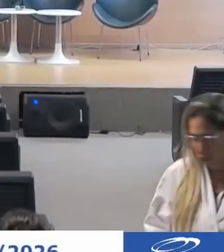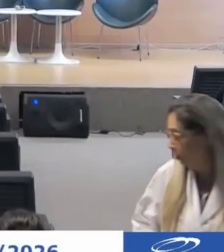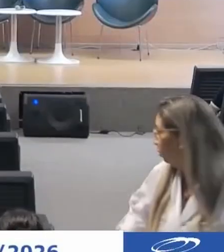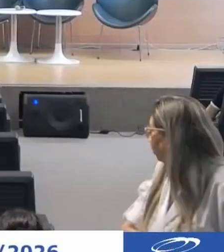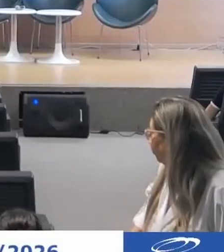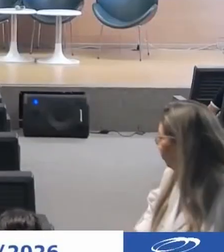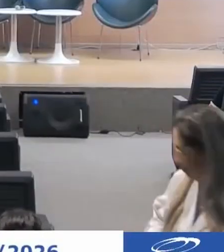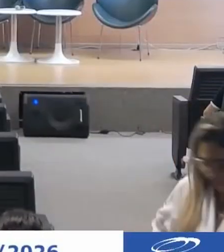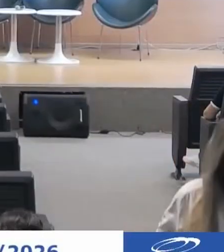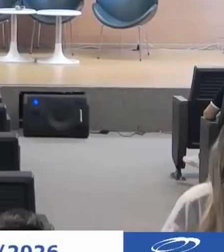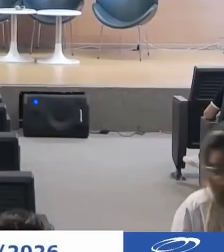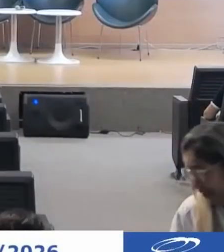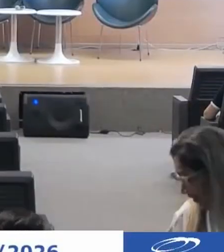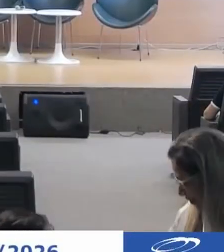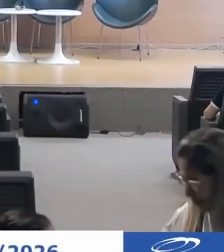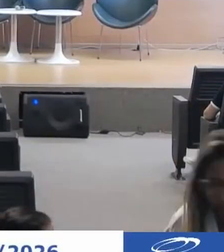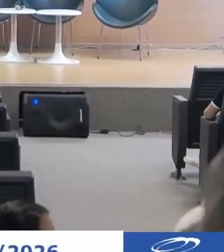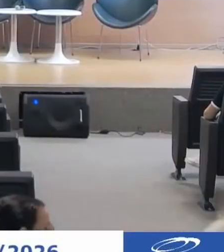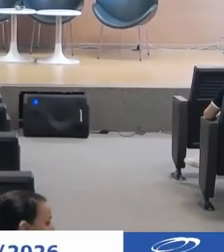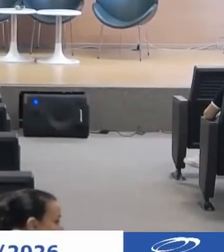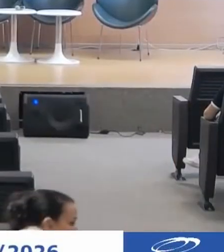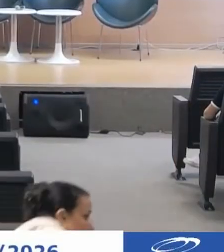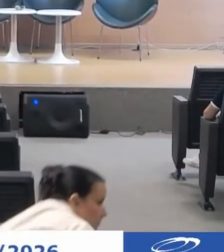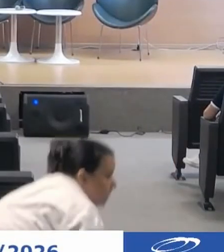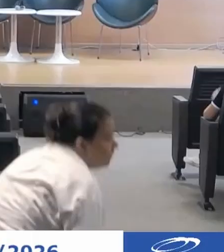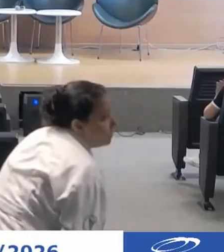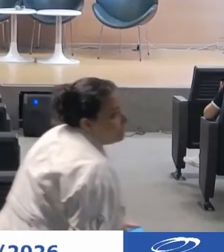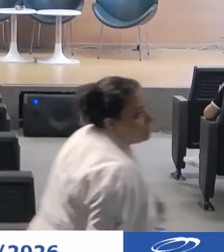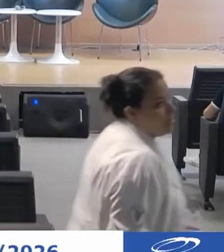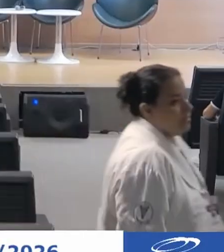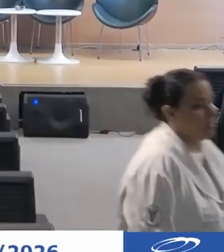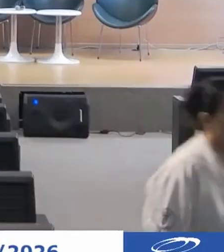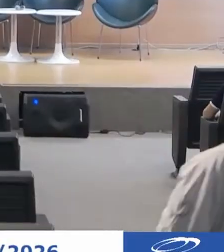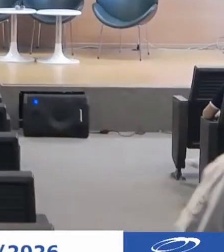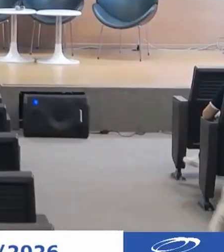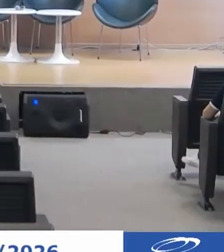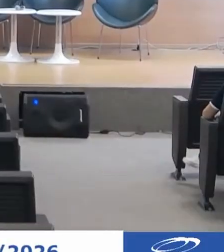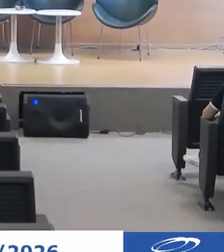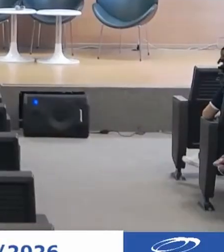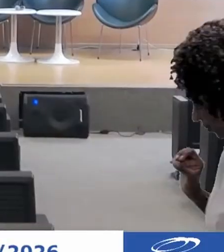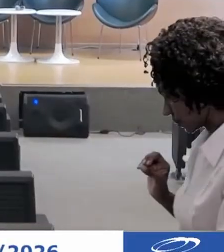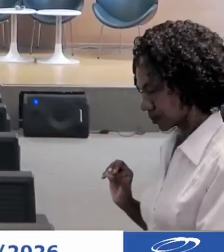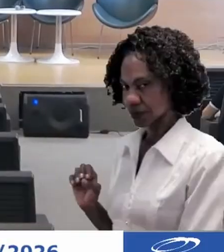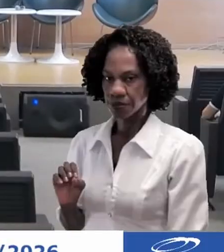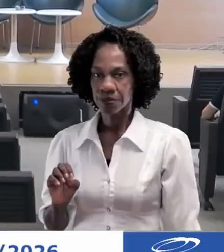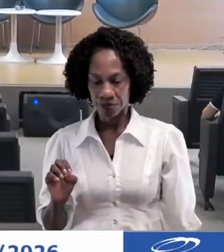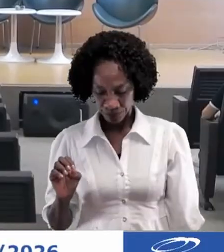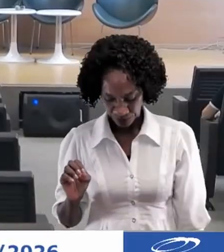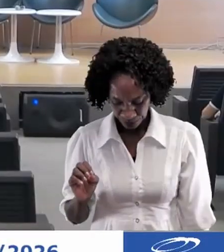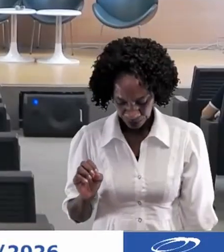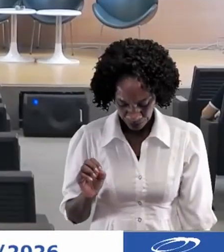Olá, bom dia, sejam muito bem-vindas e bem-vindos ao 5º Encontro do